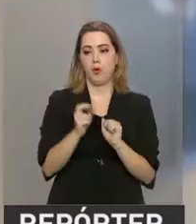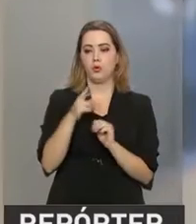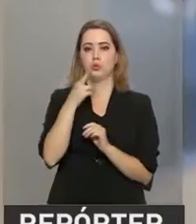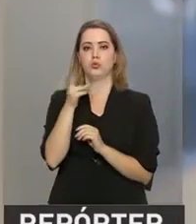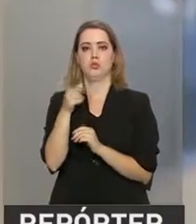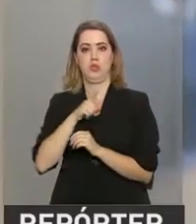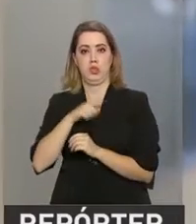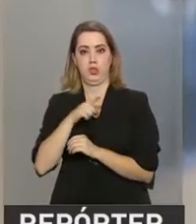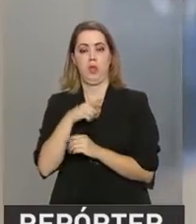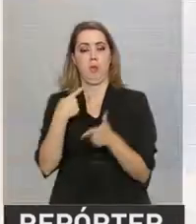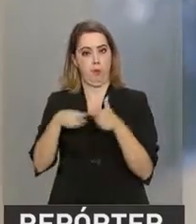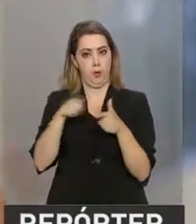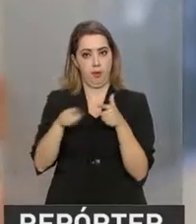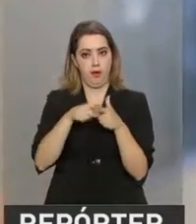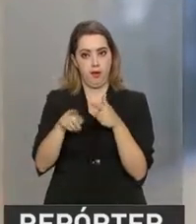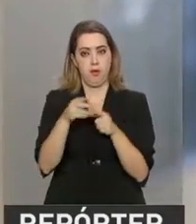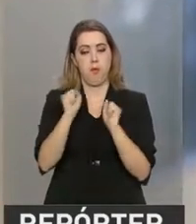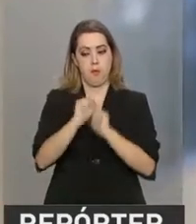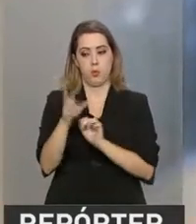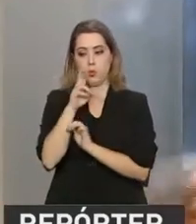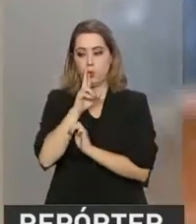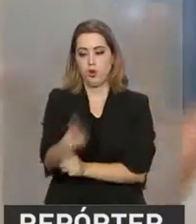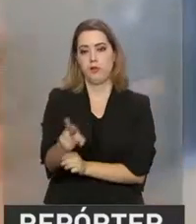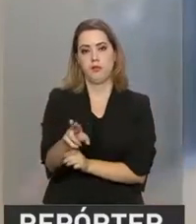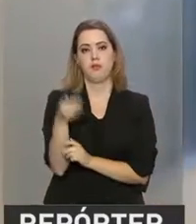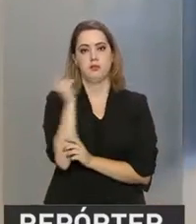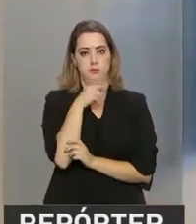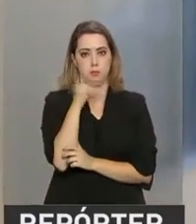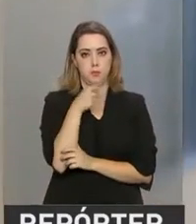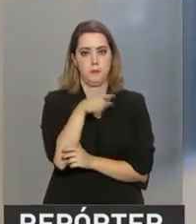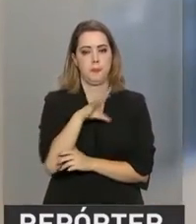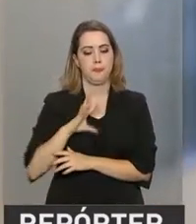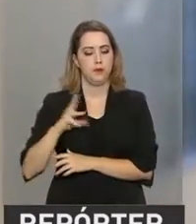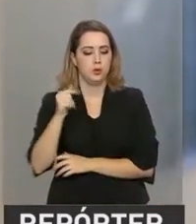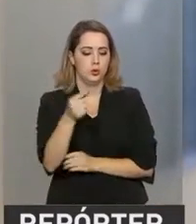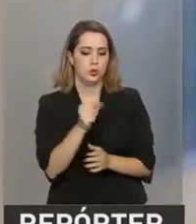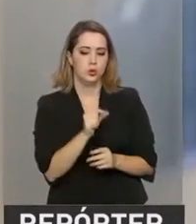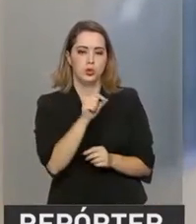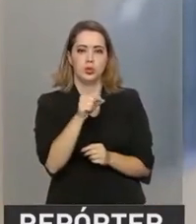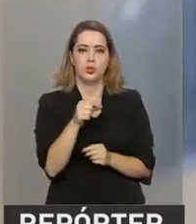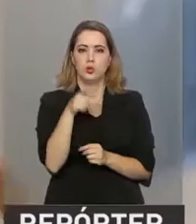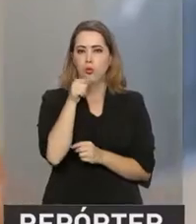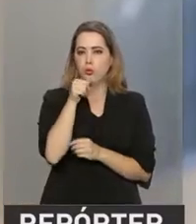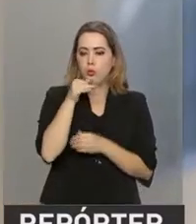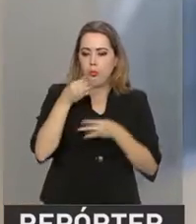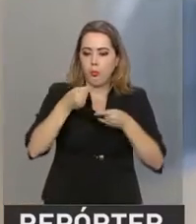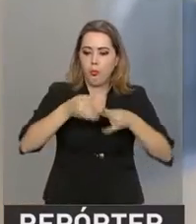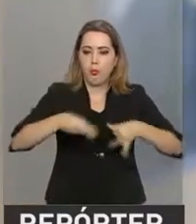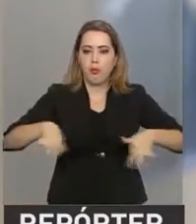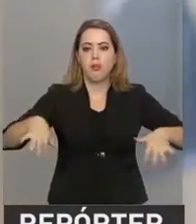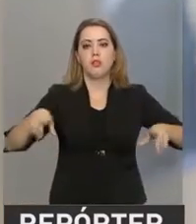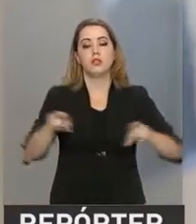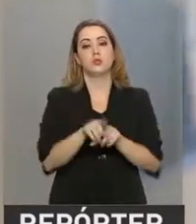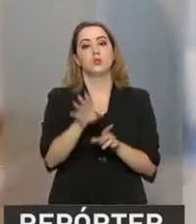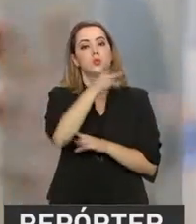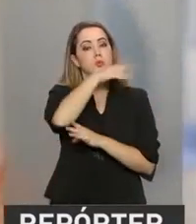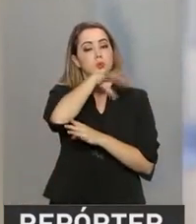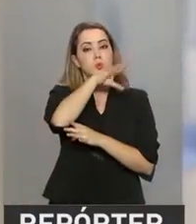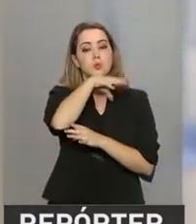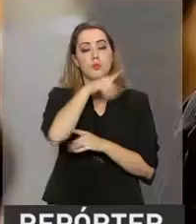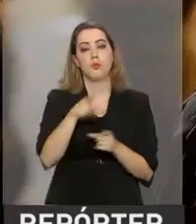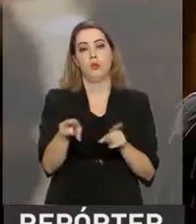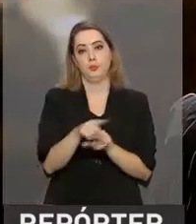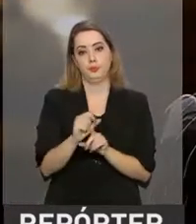caso ela ocorra é um projeto que envolve toda a costa brasileira e ela e toda a fauna brasileira